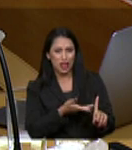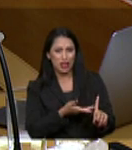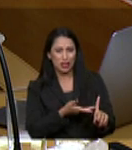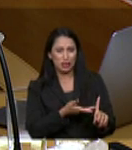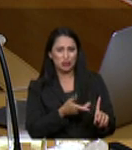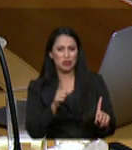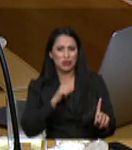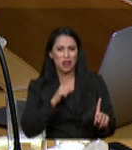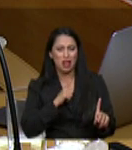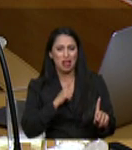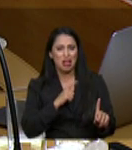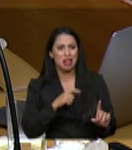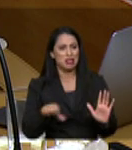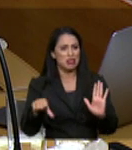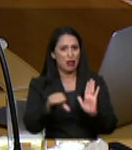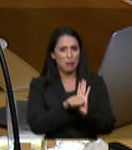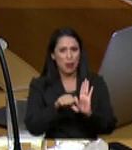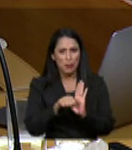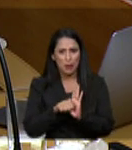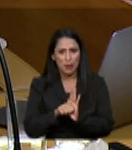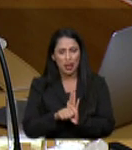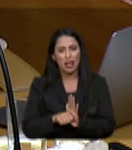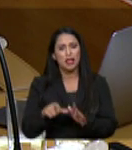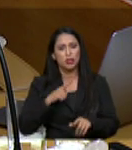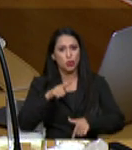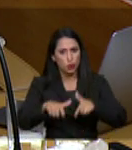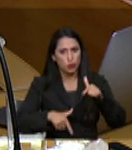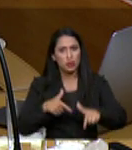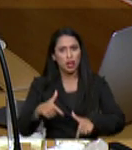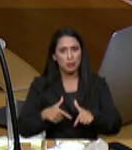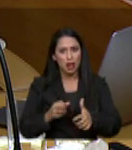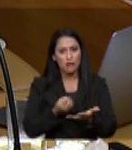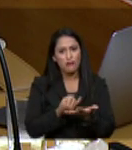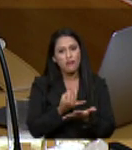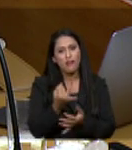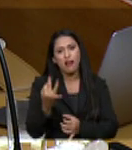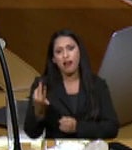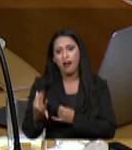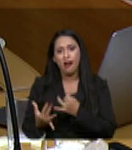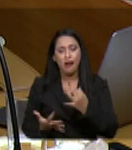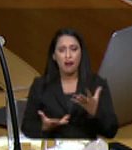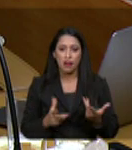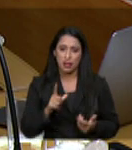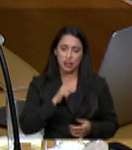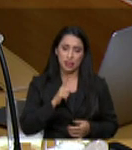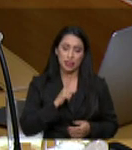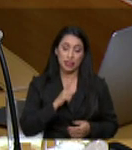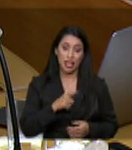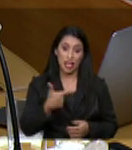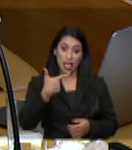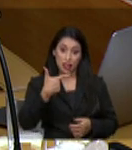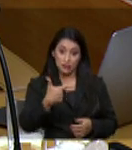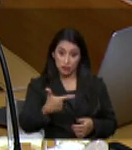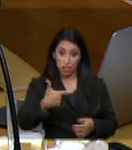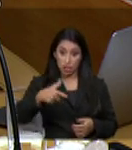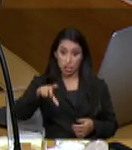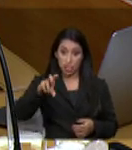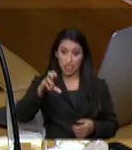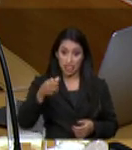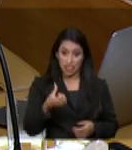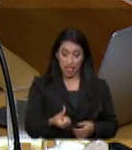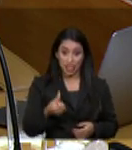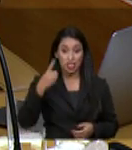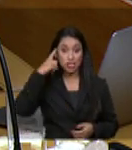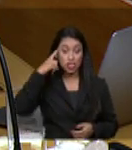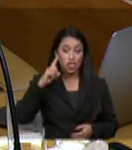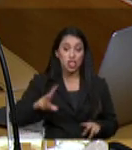transgressões funcionais que lhe conceder que lhe renderam um total de vinte e seis dias